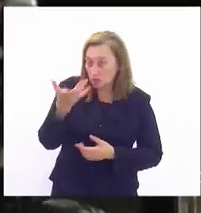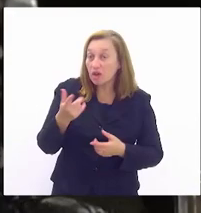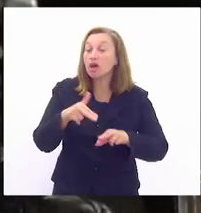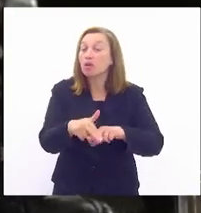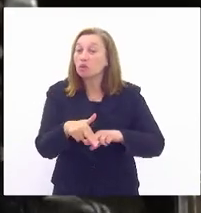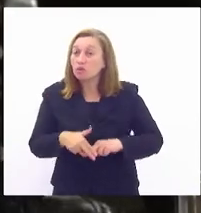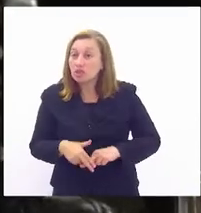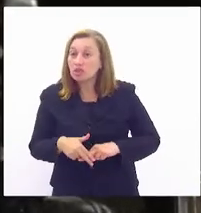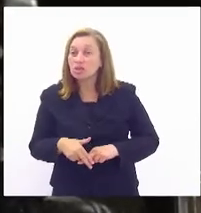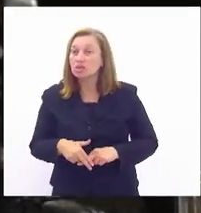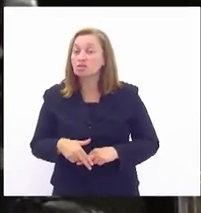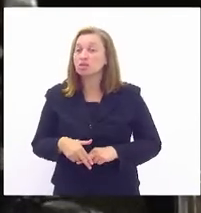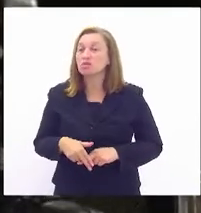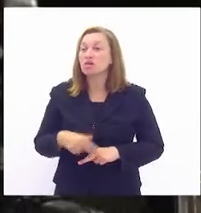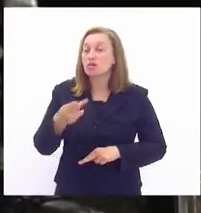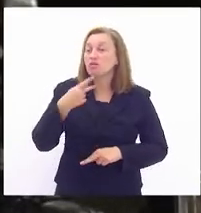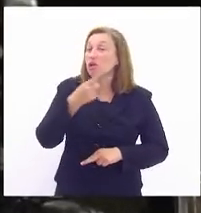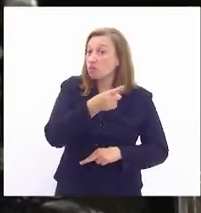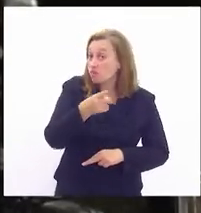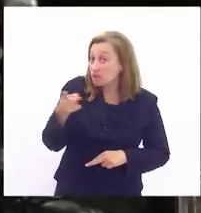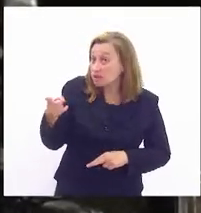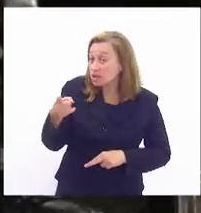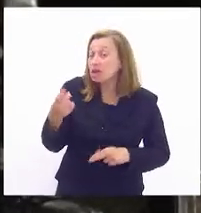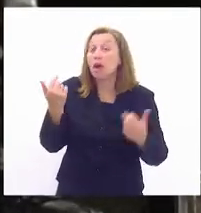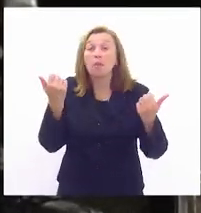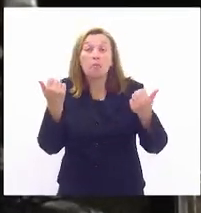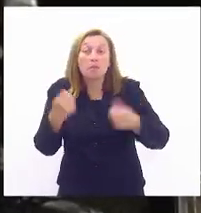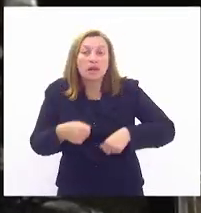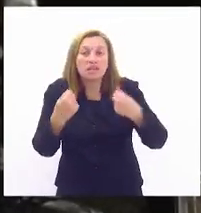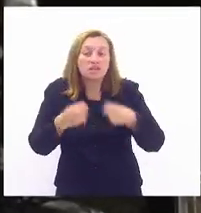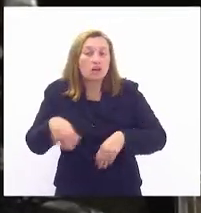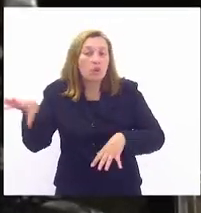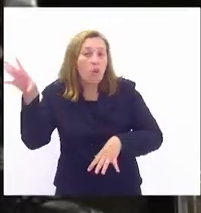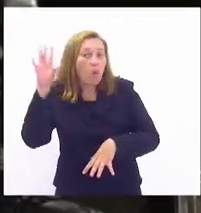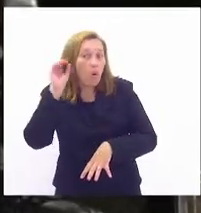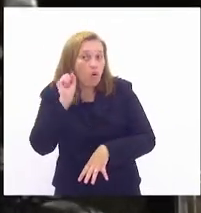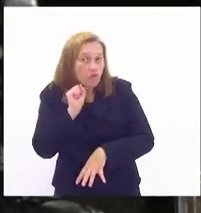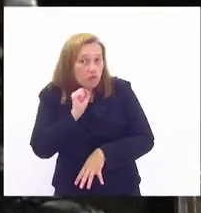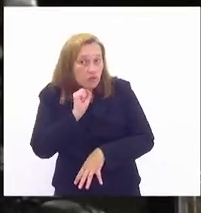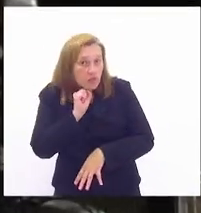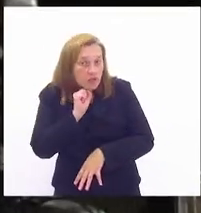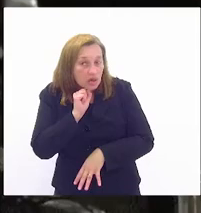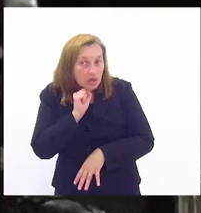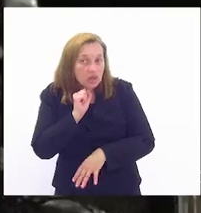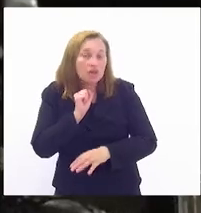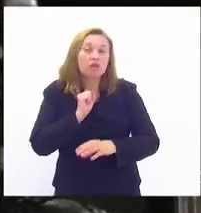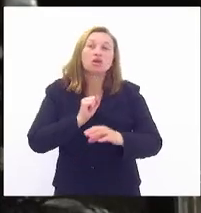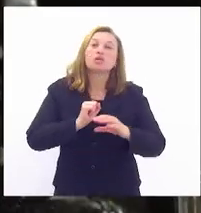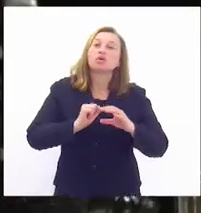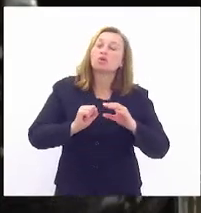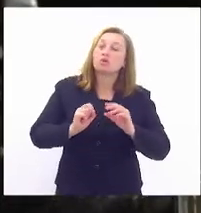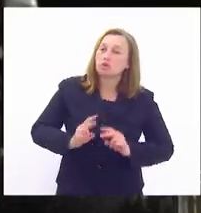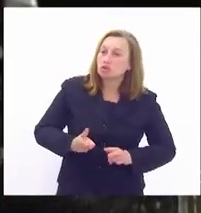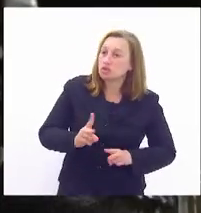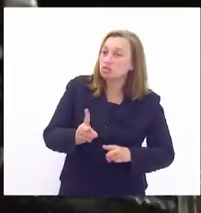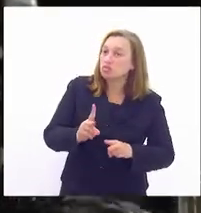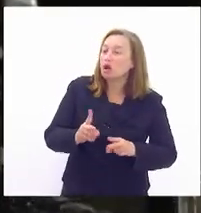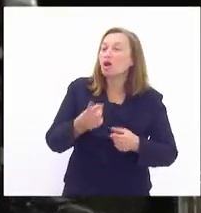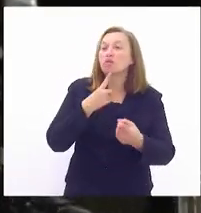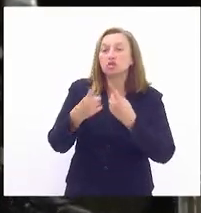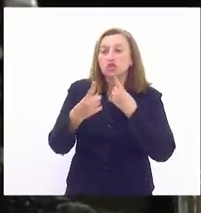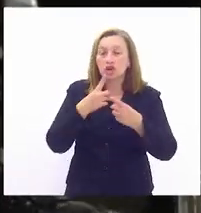isso, gente, como a Carolina falou, precisamos ouvir, sim, e manter o diálogo, mas com ações